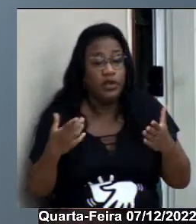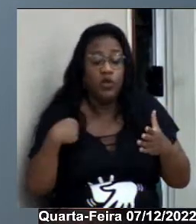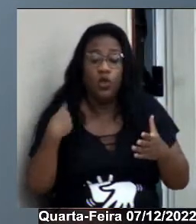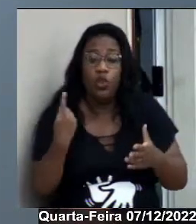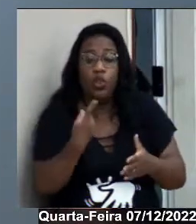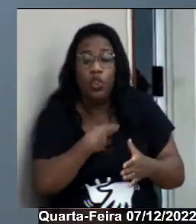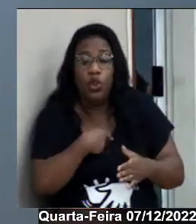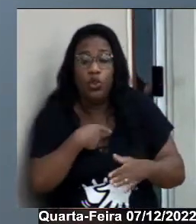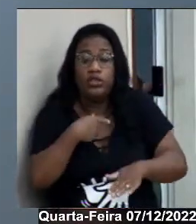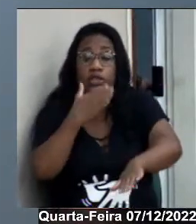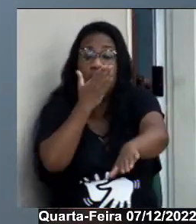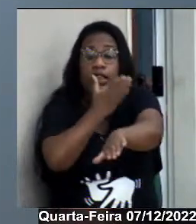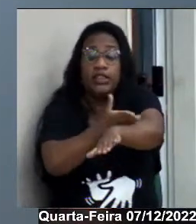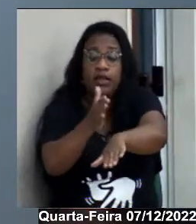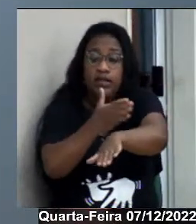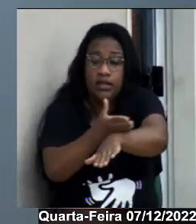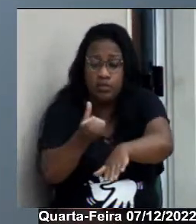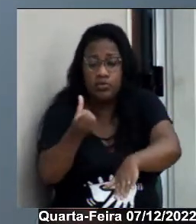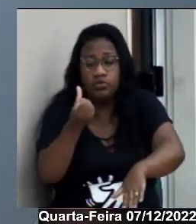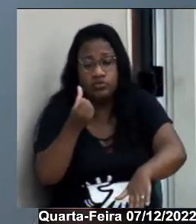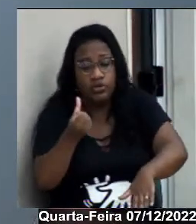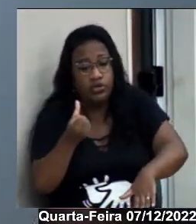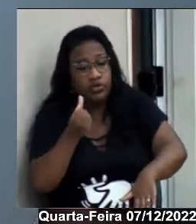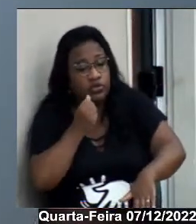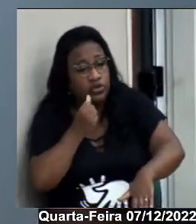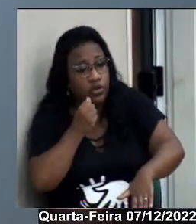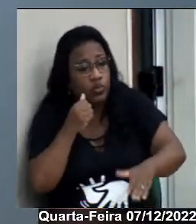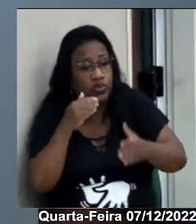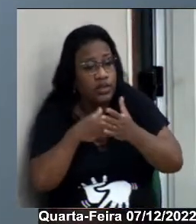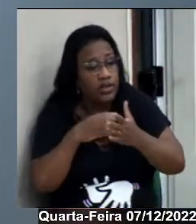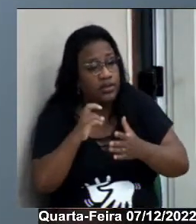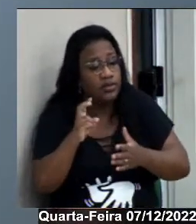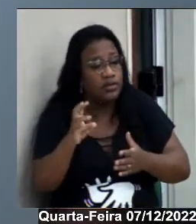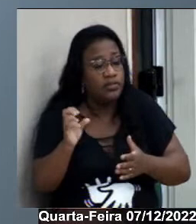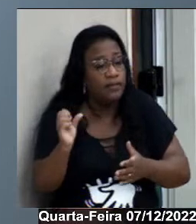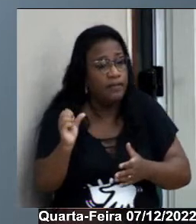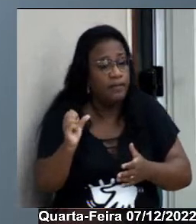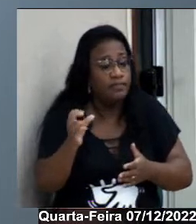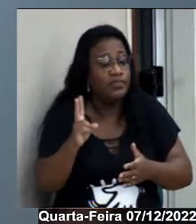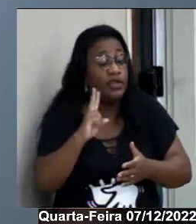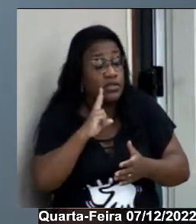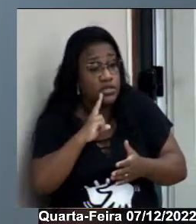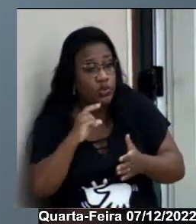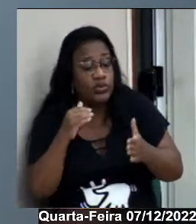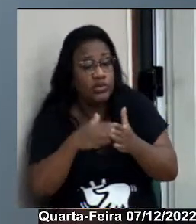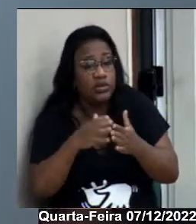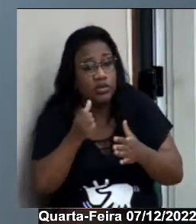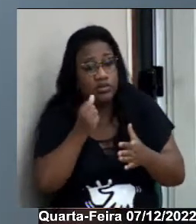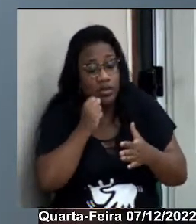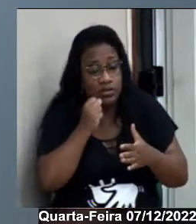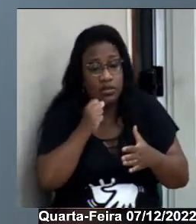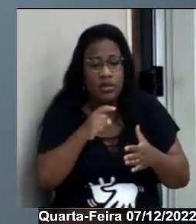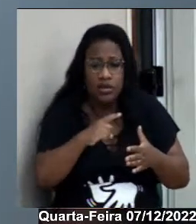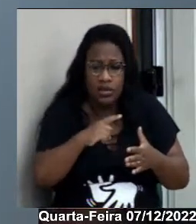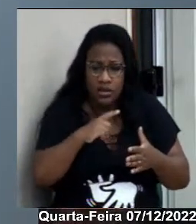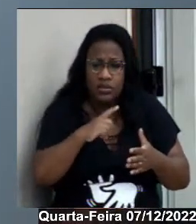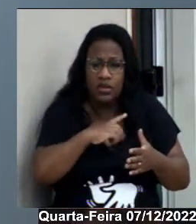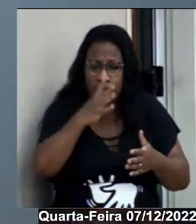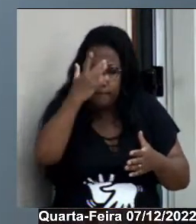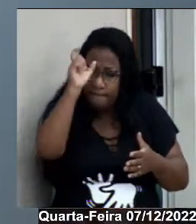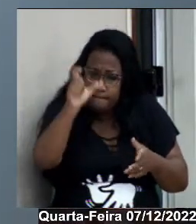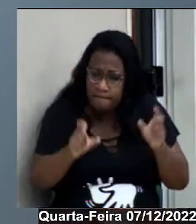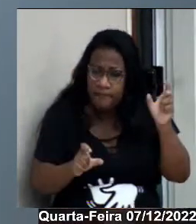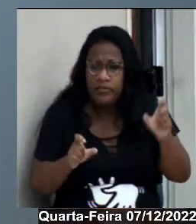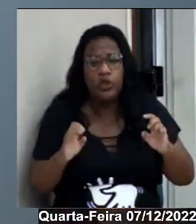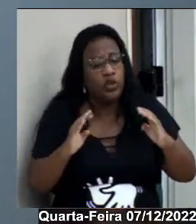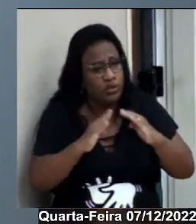nós treinamos naquela quadra, de segunda a sexta, todos são voluntários, temos moradores do Embu na diretoria,